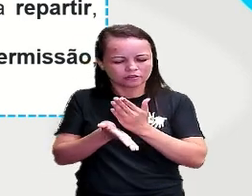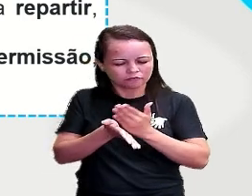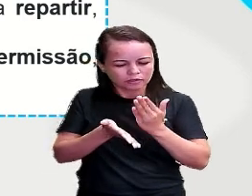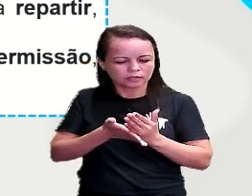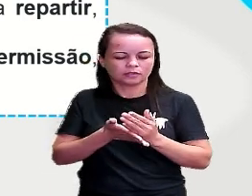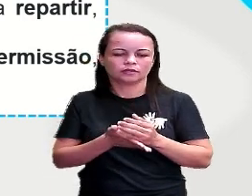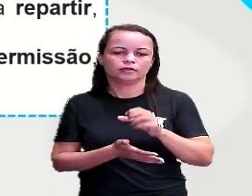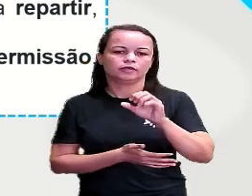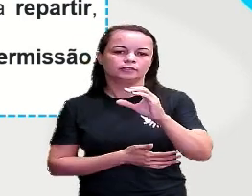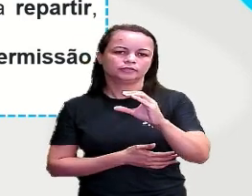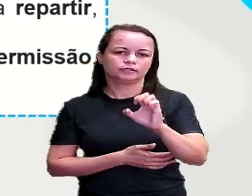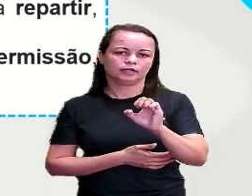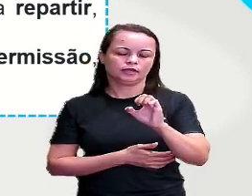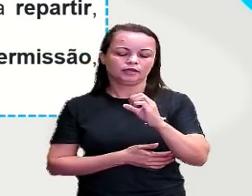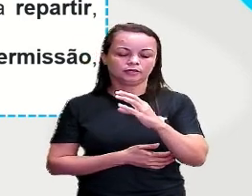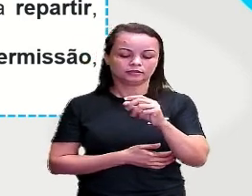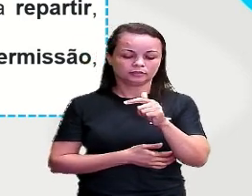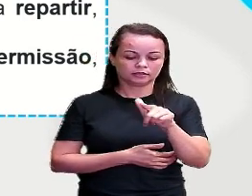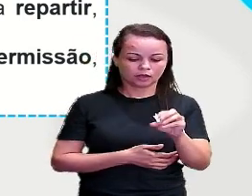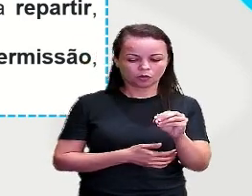ceder.